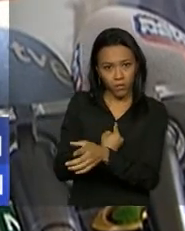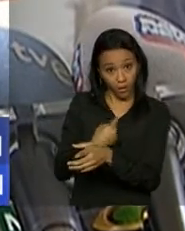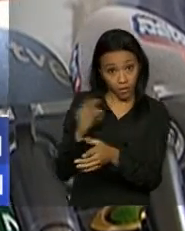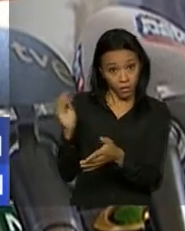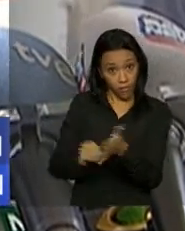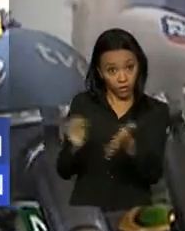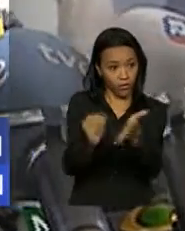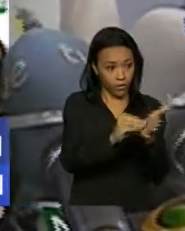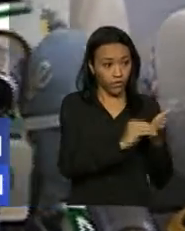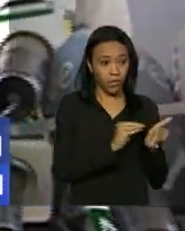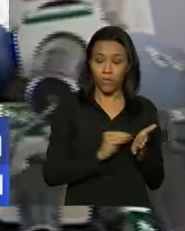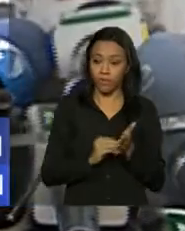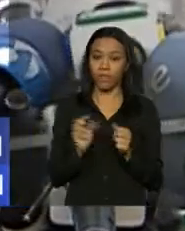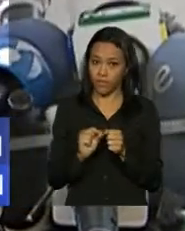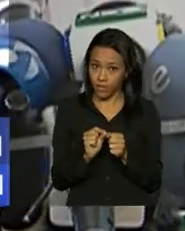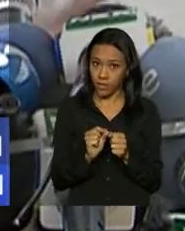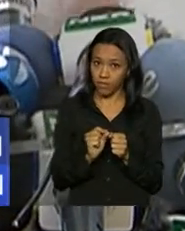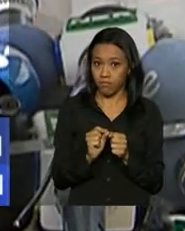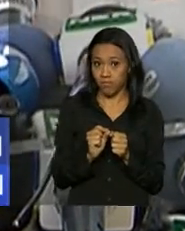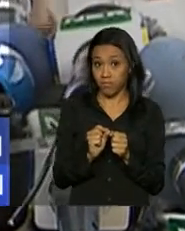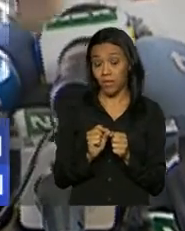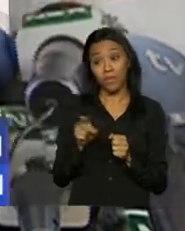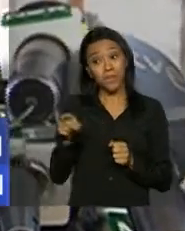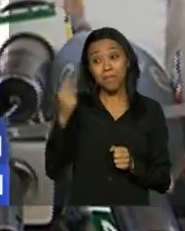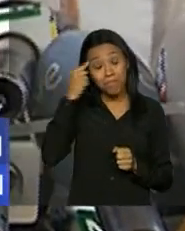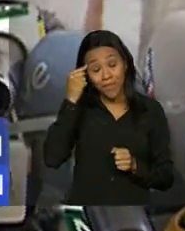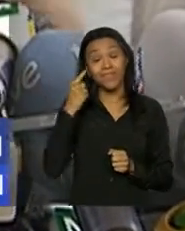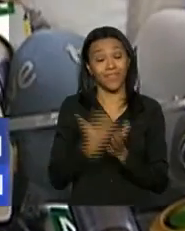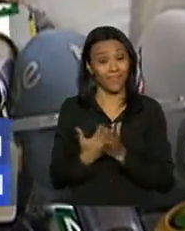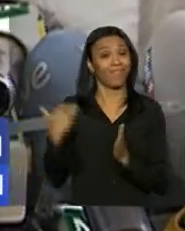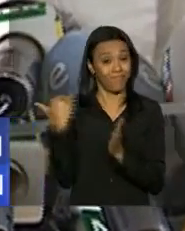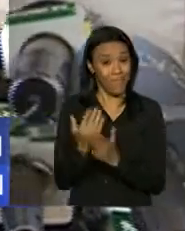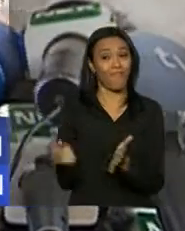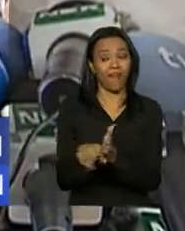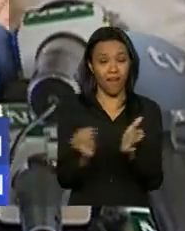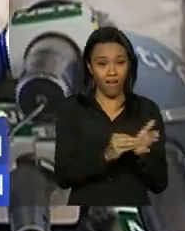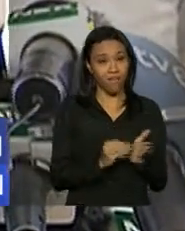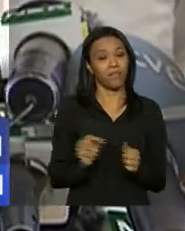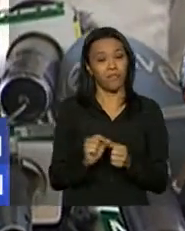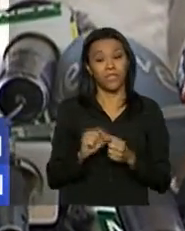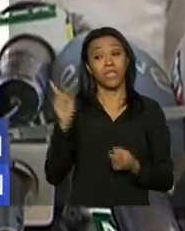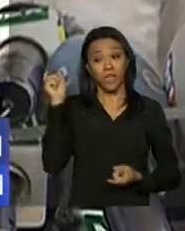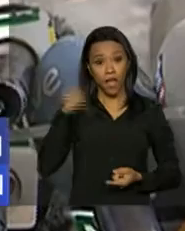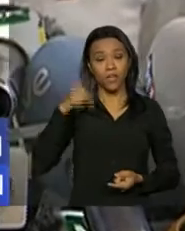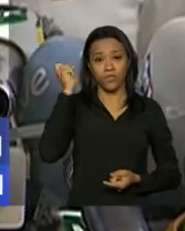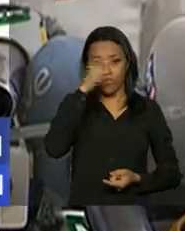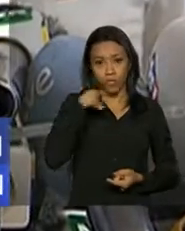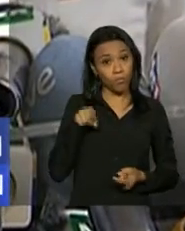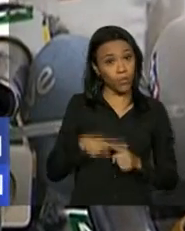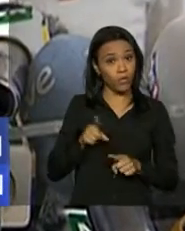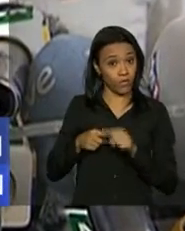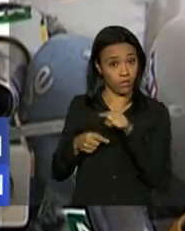para fazer, eu vou te dizer o seguinte, e você nem imagina quanto, você nem imagina como é difícil, porque